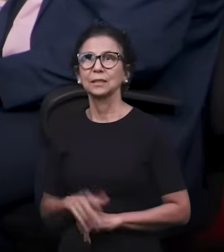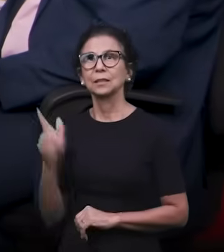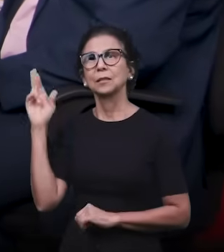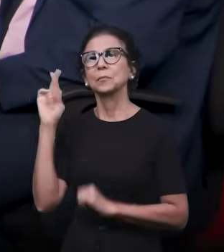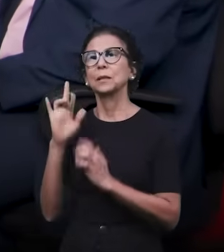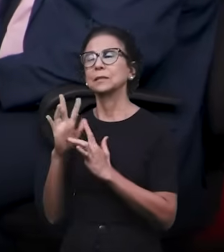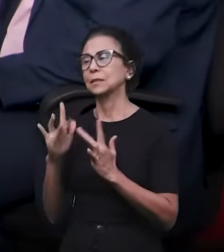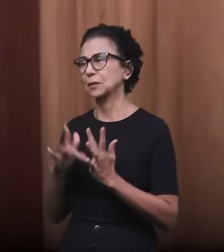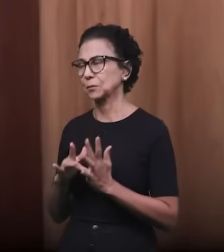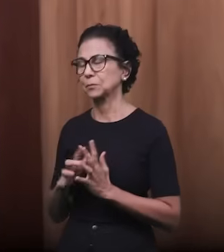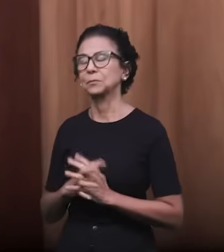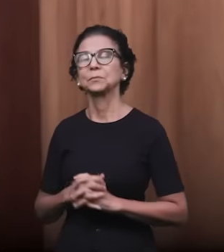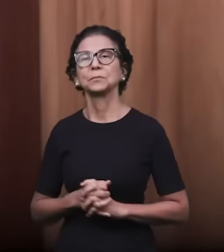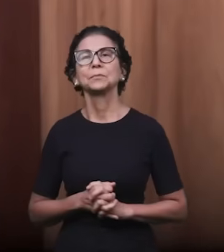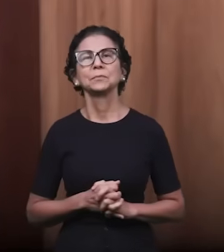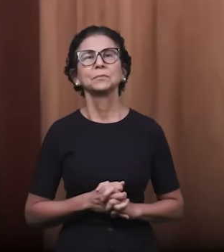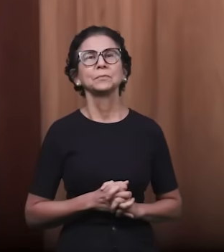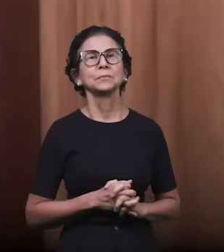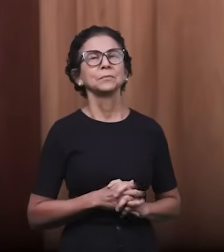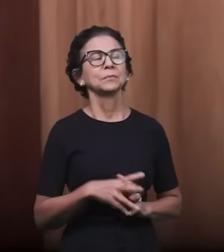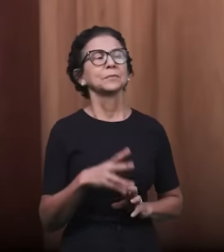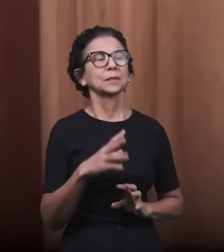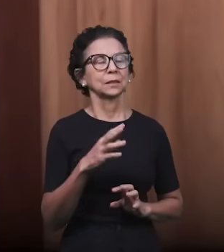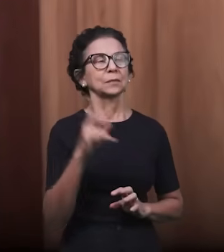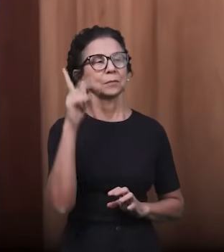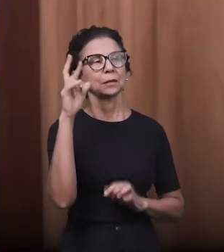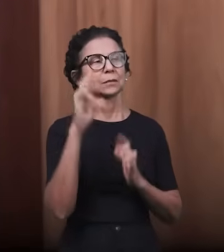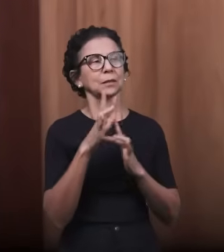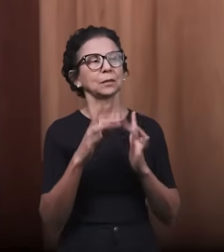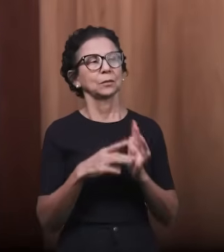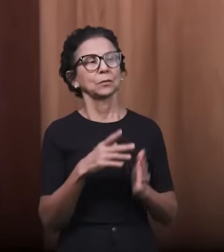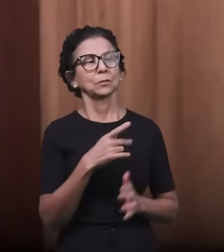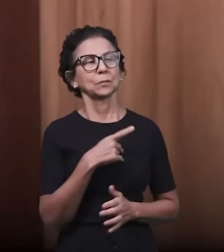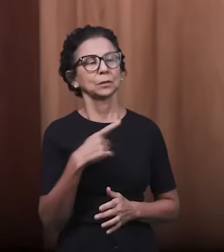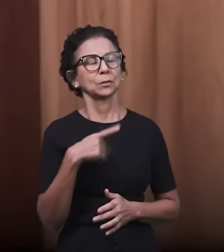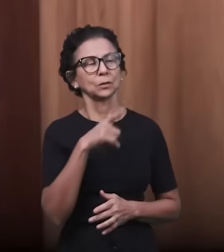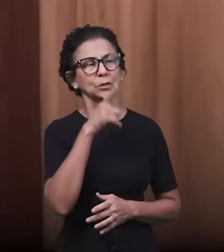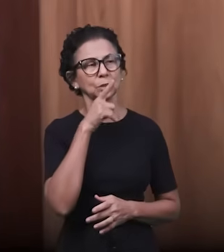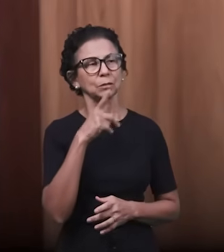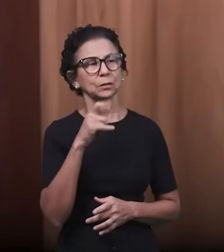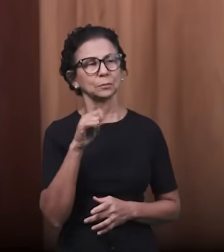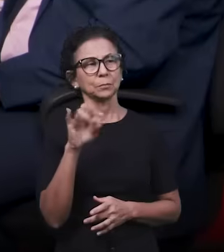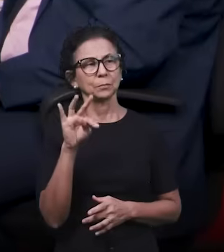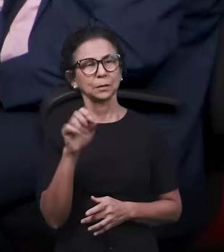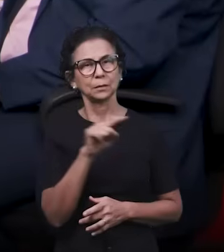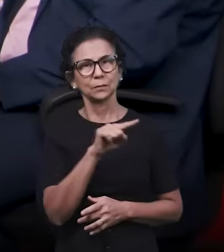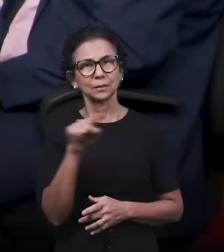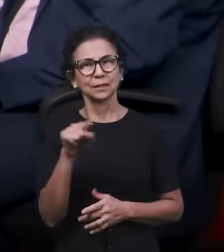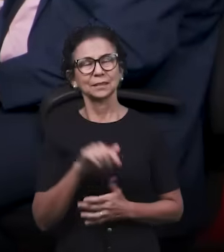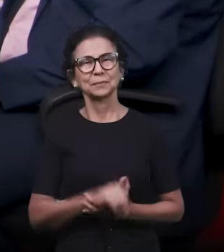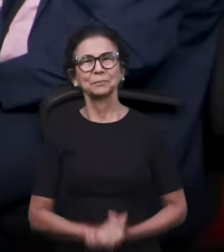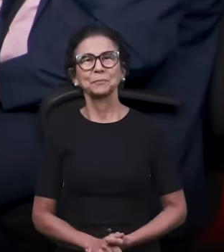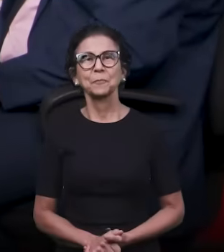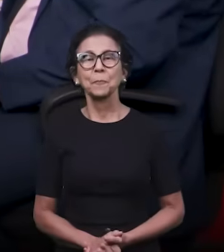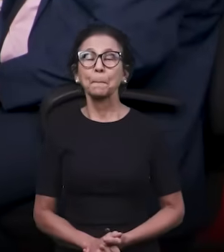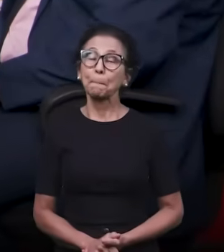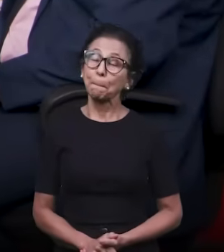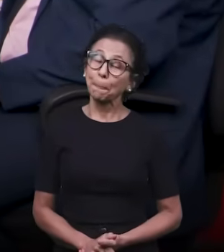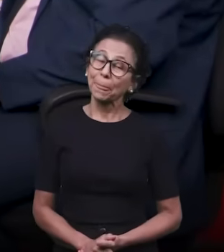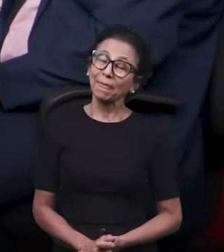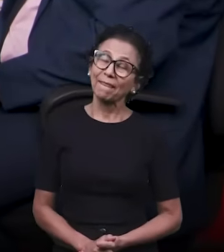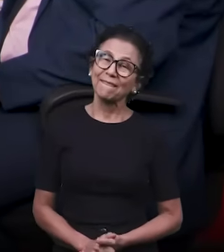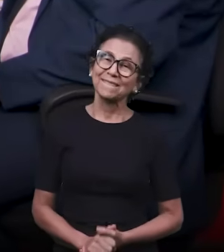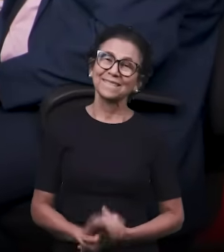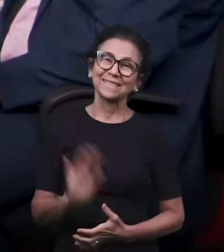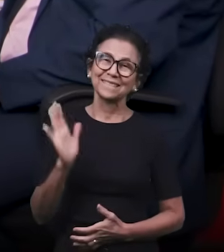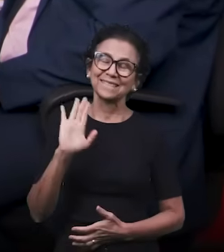Senhor. Wellington, a paz do Senhor. Paz do Senhor, pastor Gilson, pastor Pita, todos aqueles que nos assistem. Muito bem, a você também, a paz do Senhor. Até